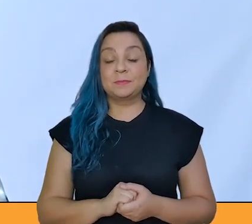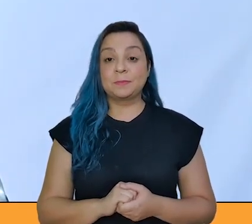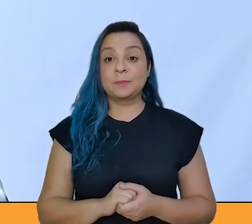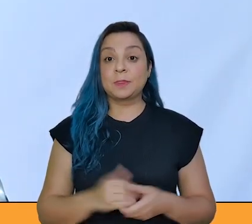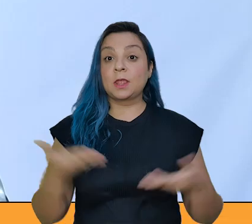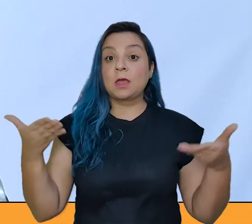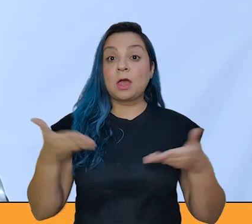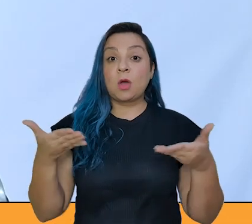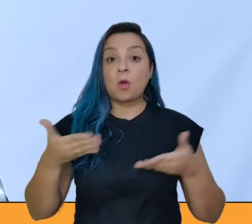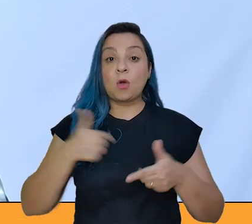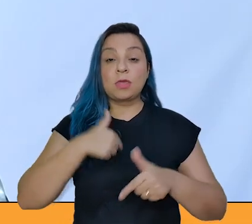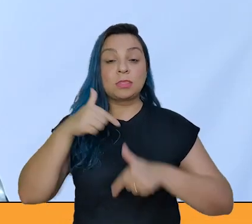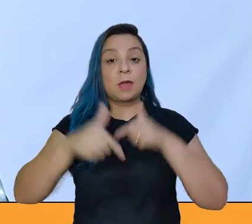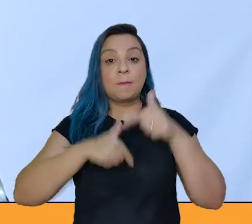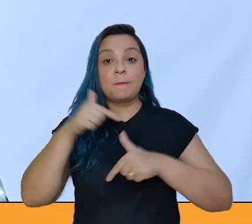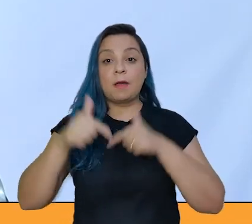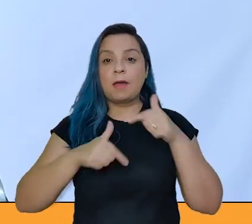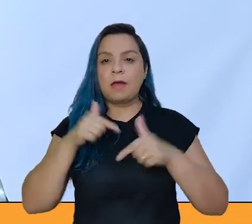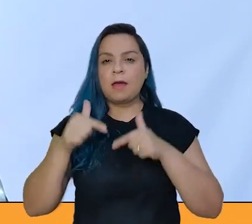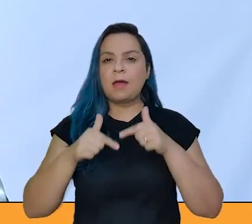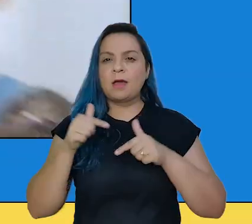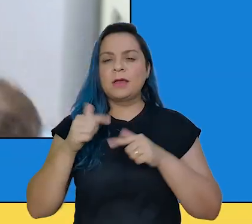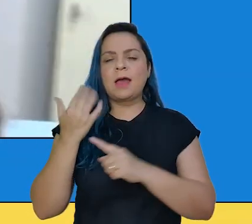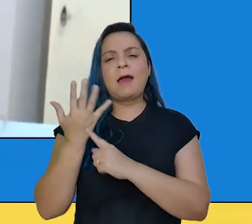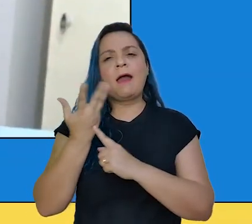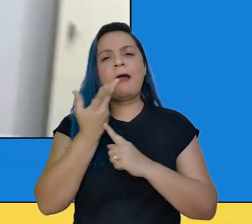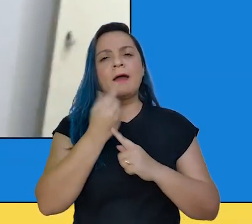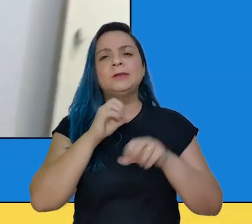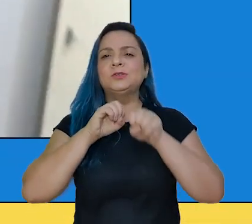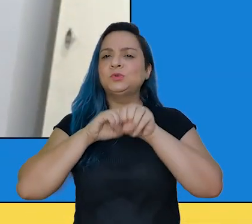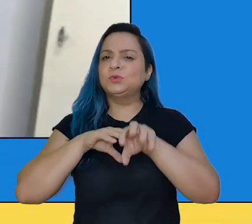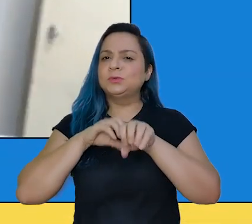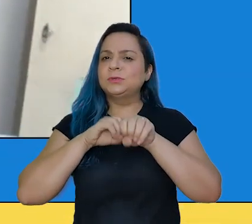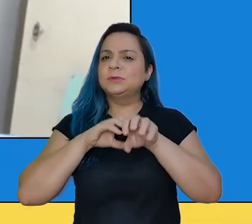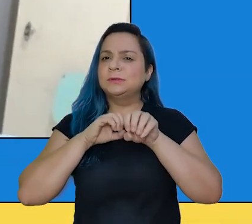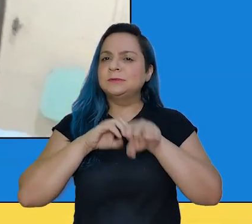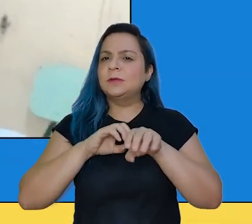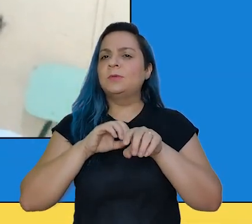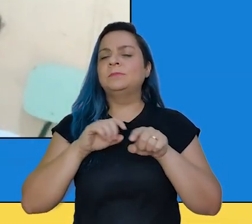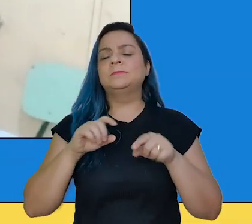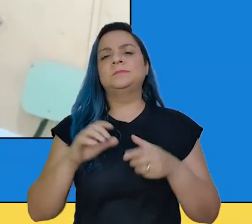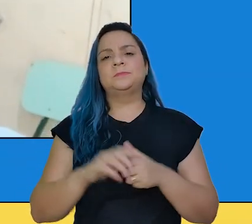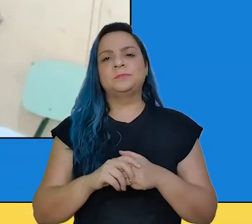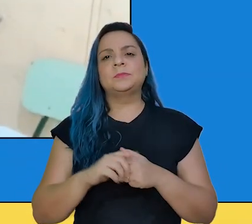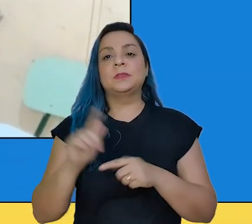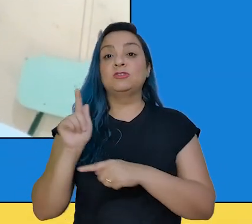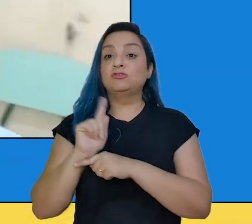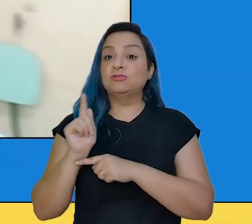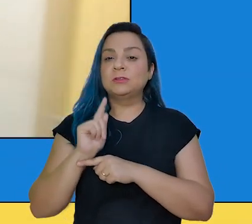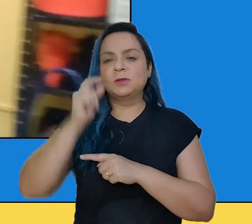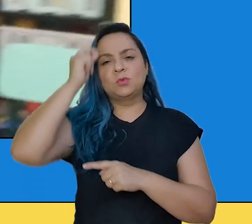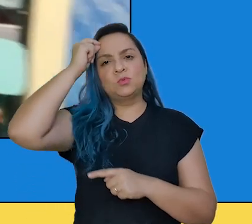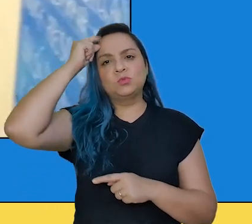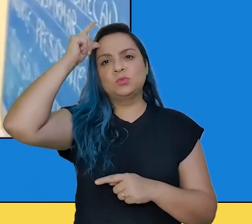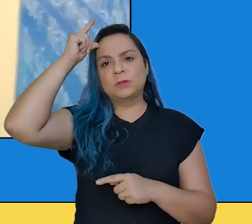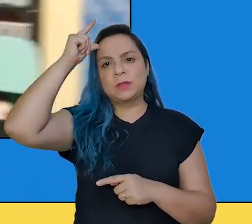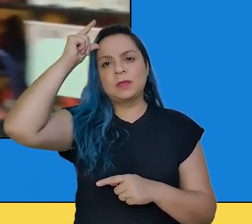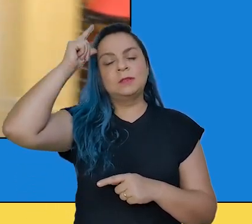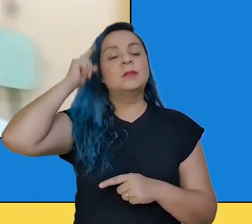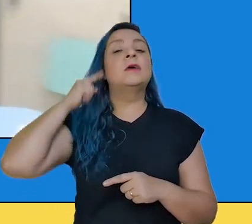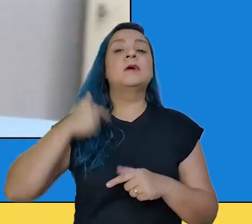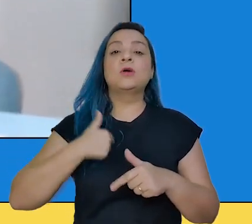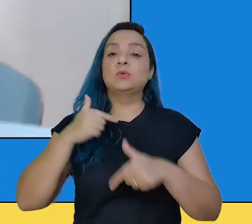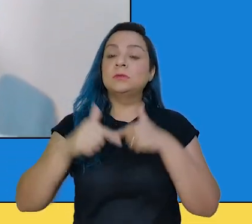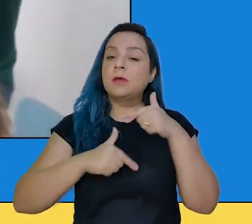Atualmente eu trabalho com arte, educação, trabalho com gestão cultural. Vídeo de Gustavo em uma sala de